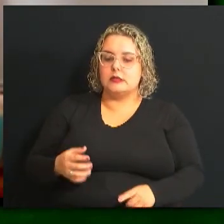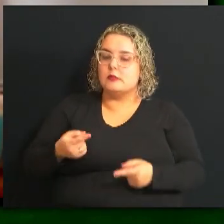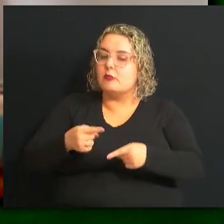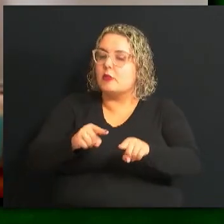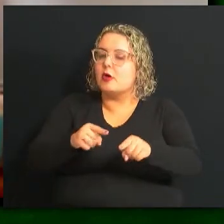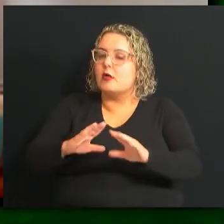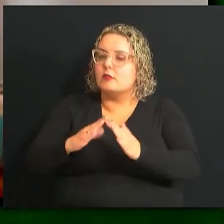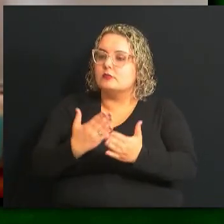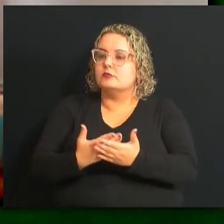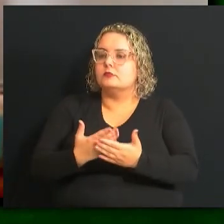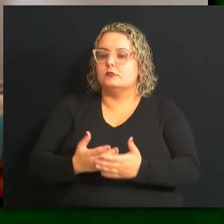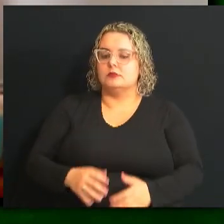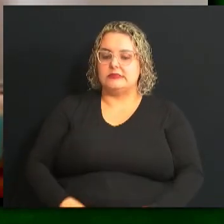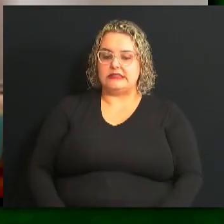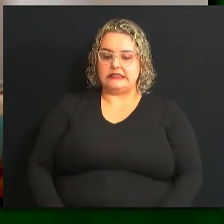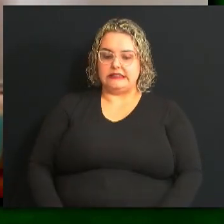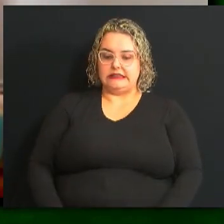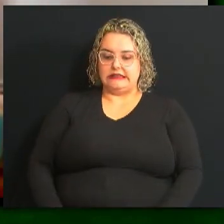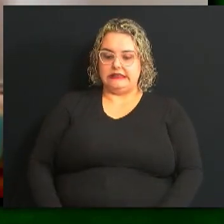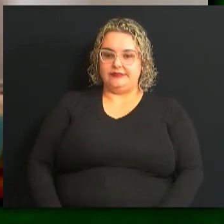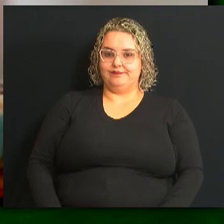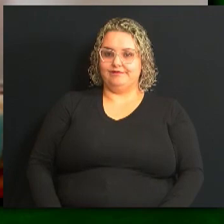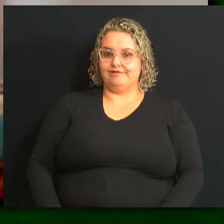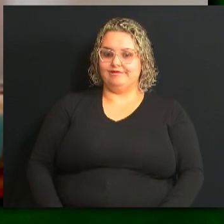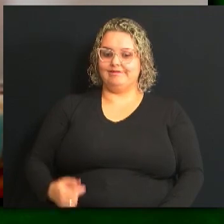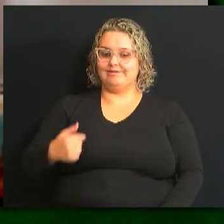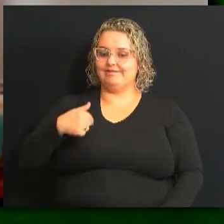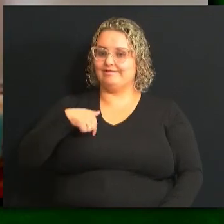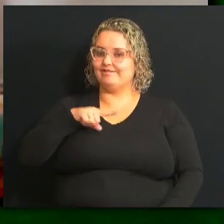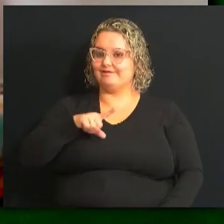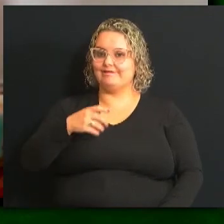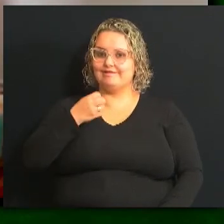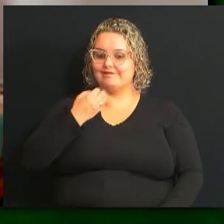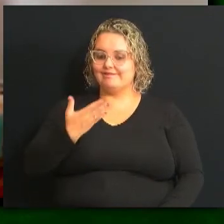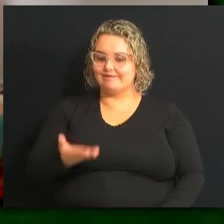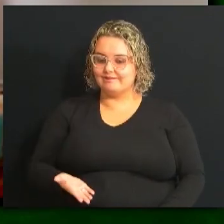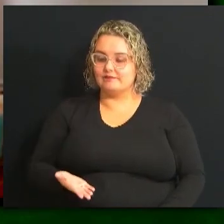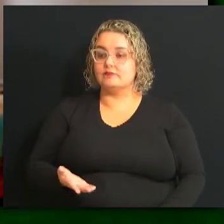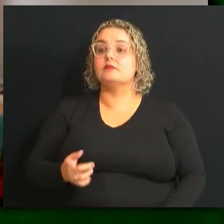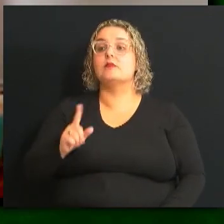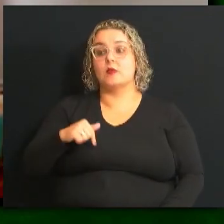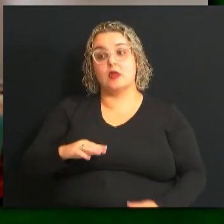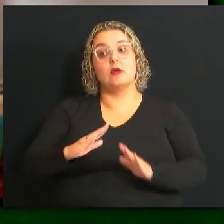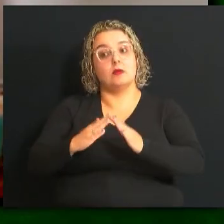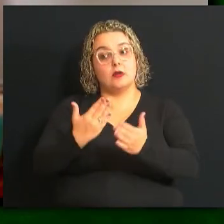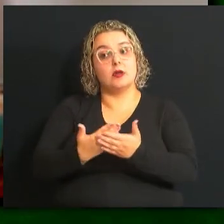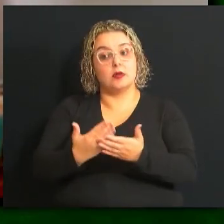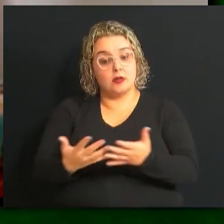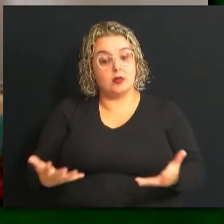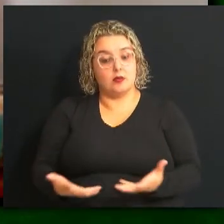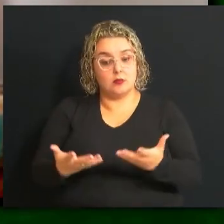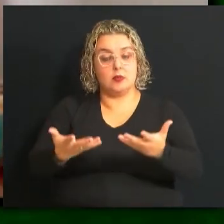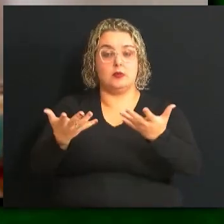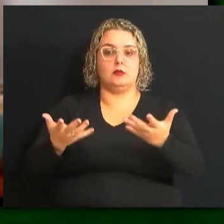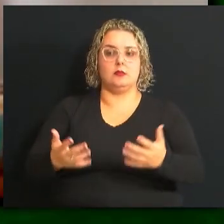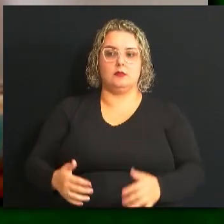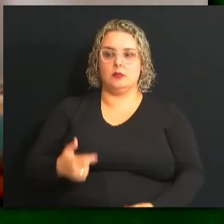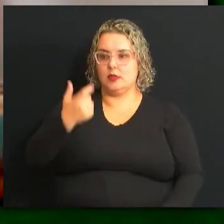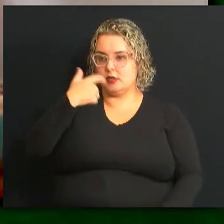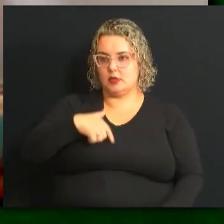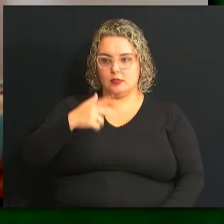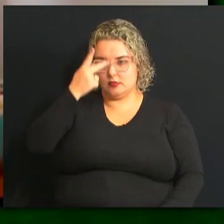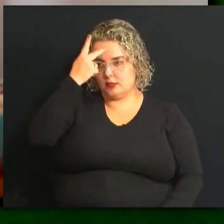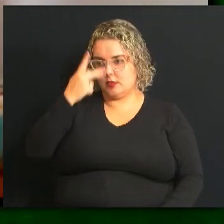fala, não sou boa nisso ainda. E é isso que bota a escola para frente, né? Eu mesma fui